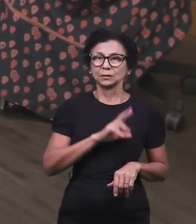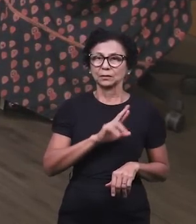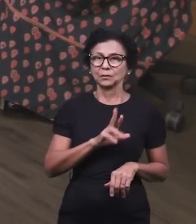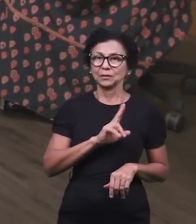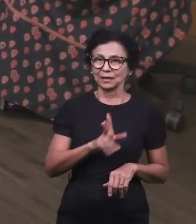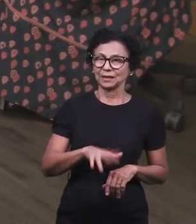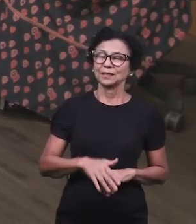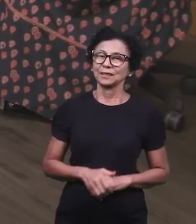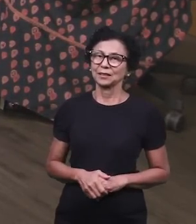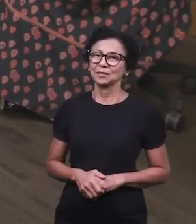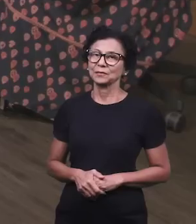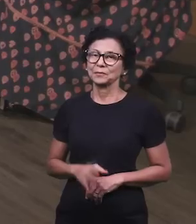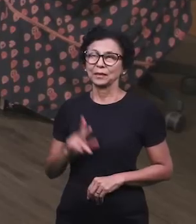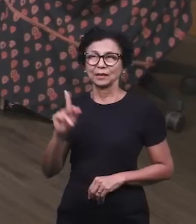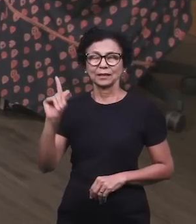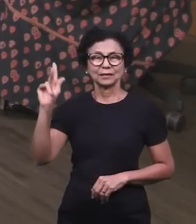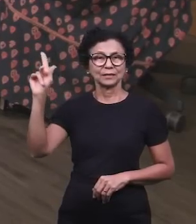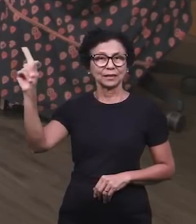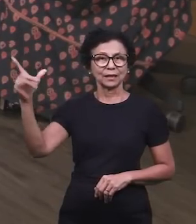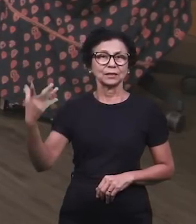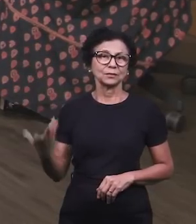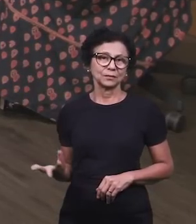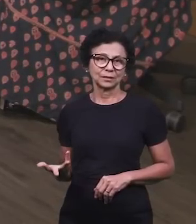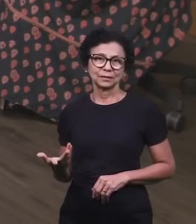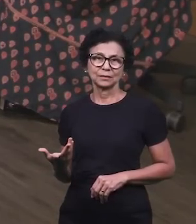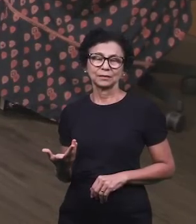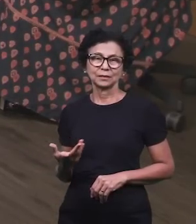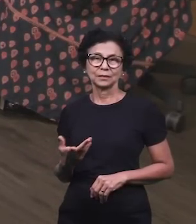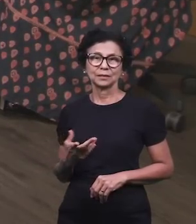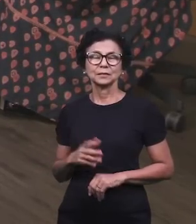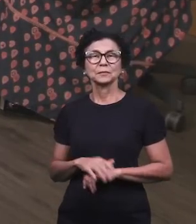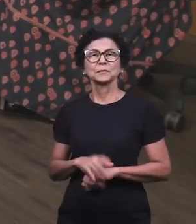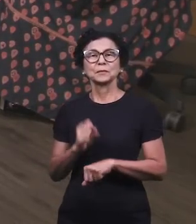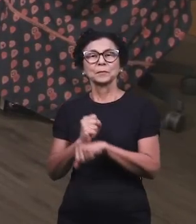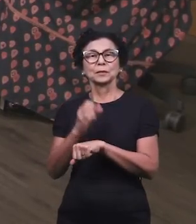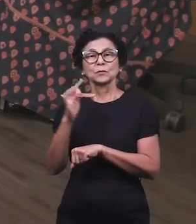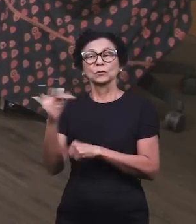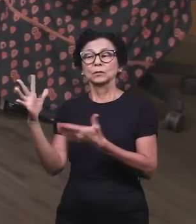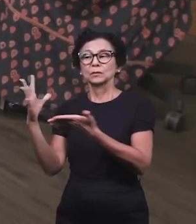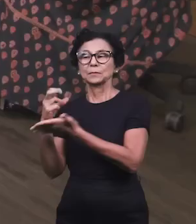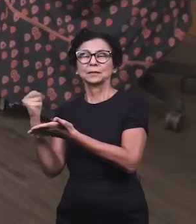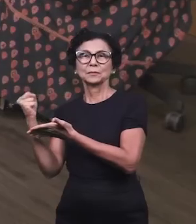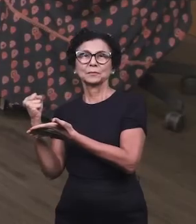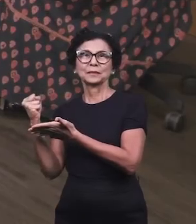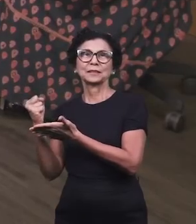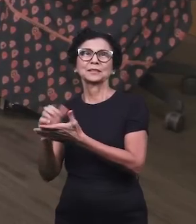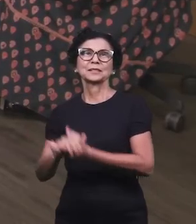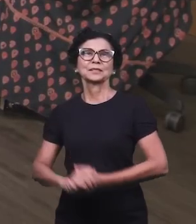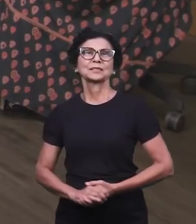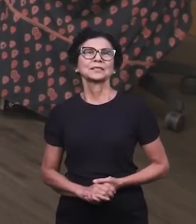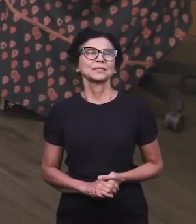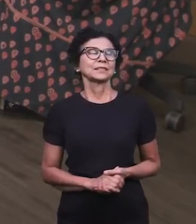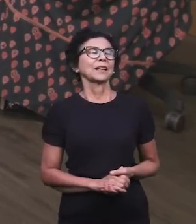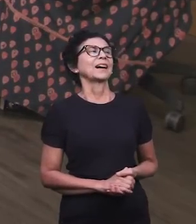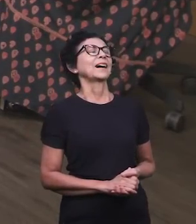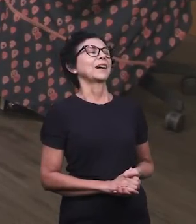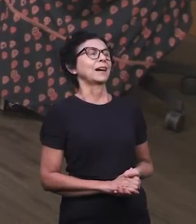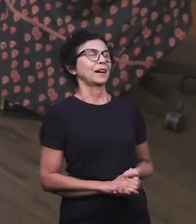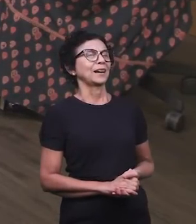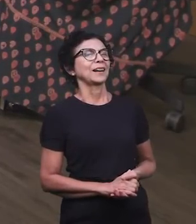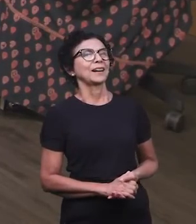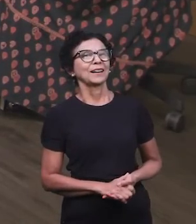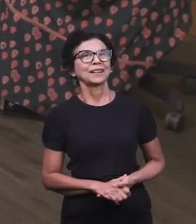Arrebatamento e eternidade. Muito bem. Falar de noivo e noiva, os jovens acabam... Aí eles ficam alegres. Eles ficam alegres. Ficam mais alegres